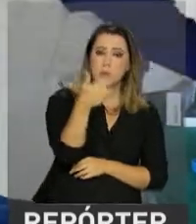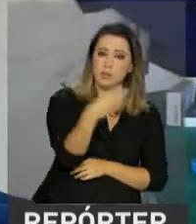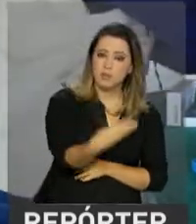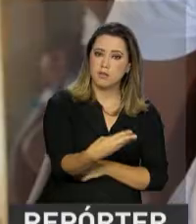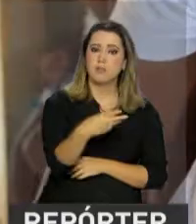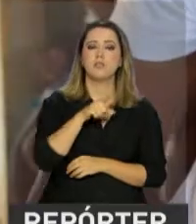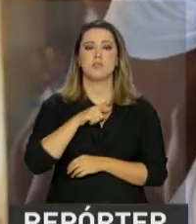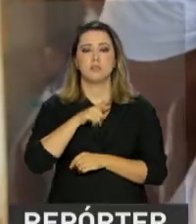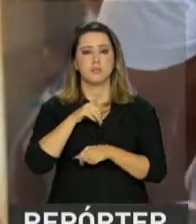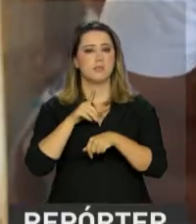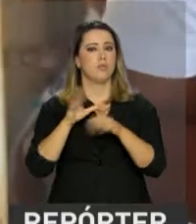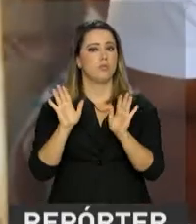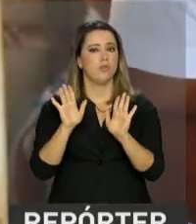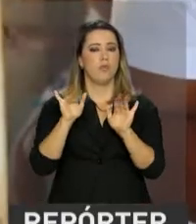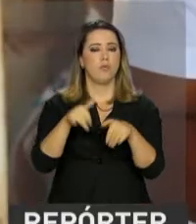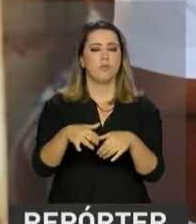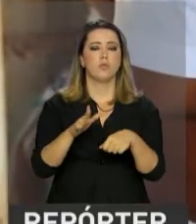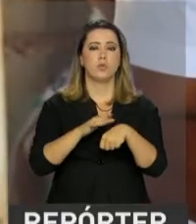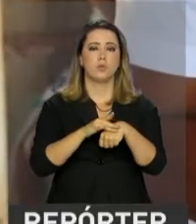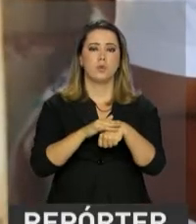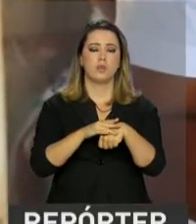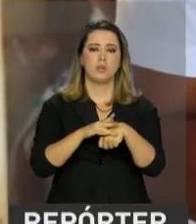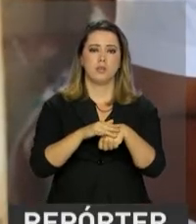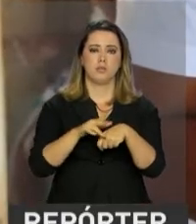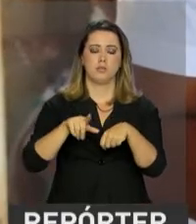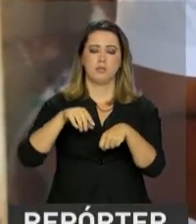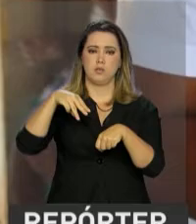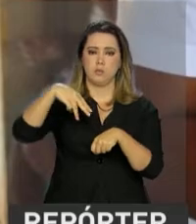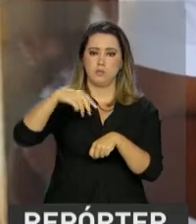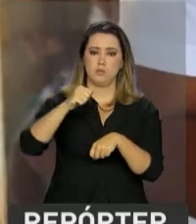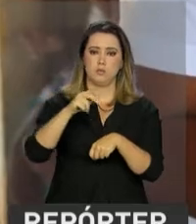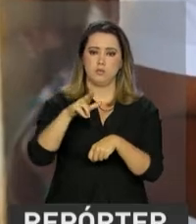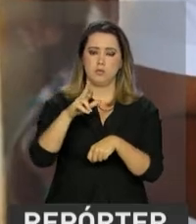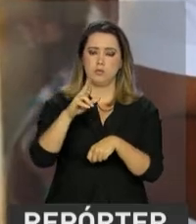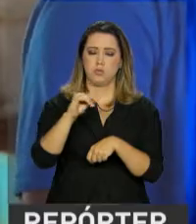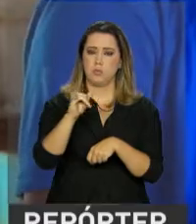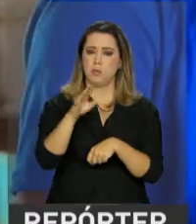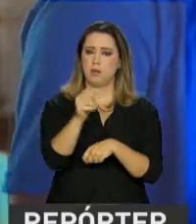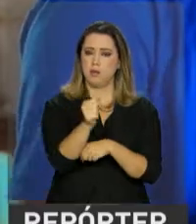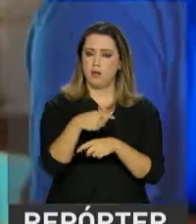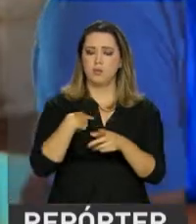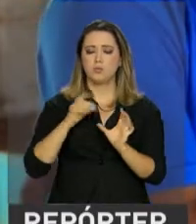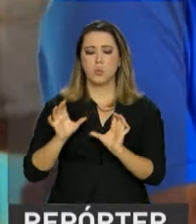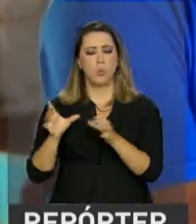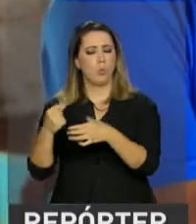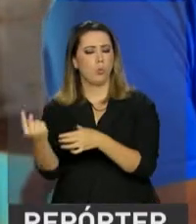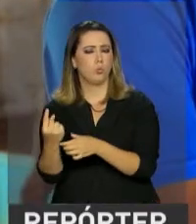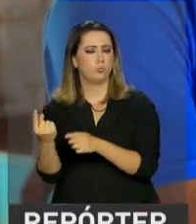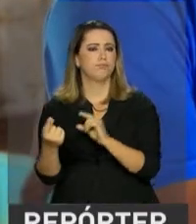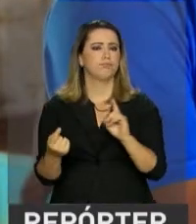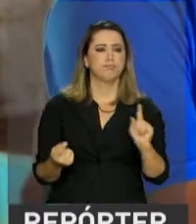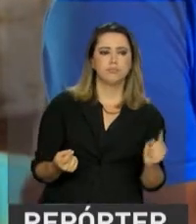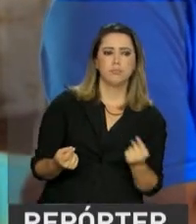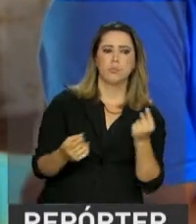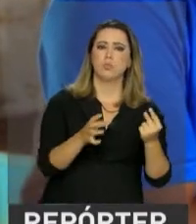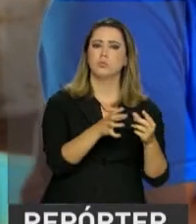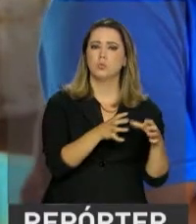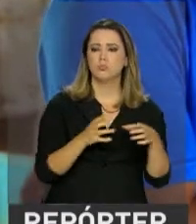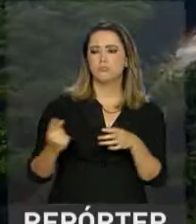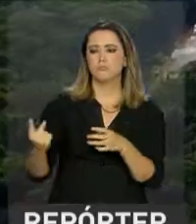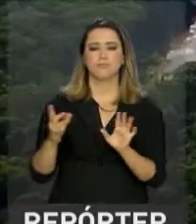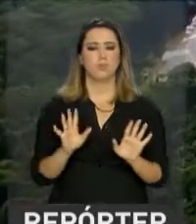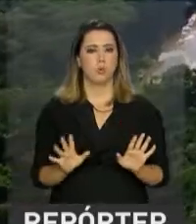falciparum e os casos do tipo vivas são considerados isolados e relacionados à contaminação em outros